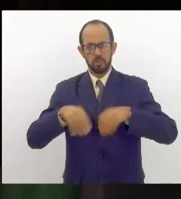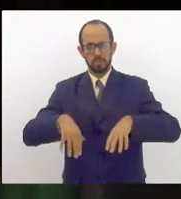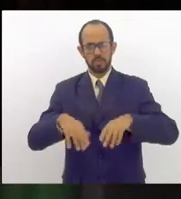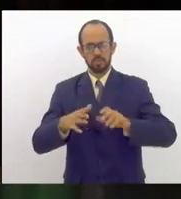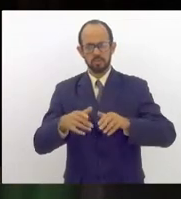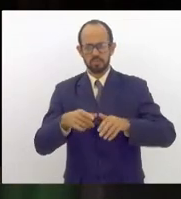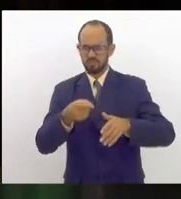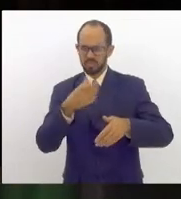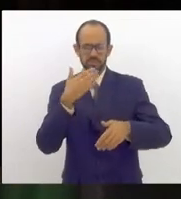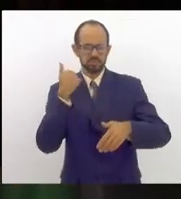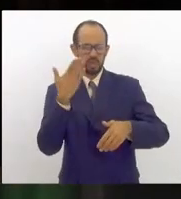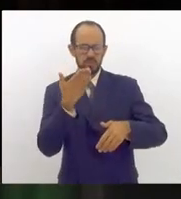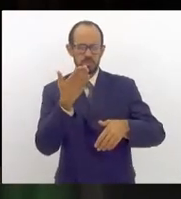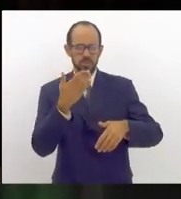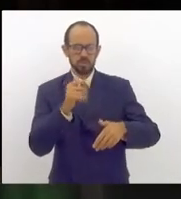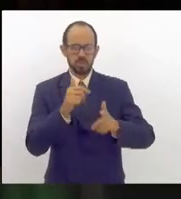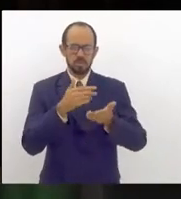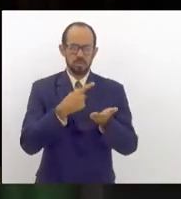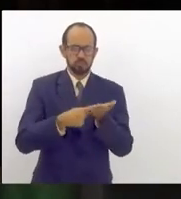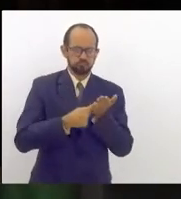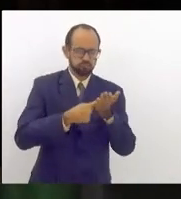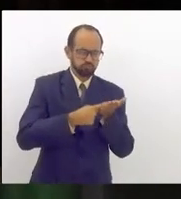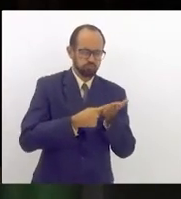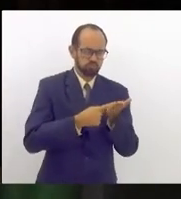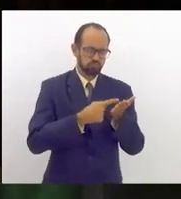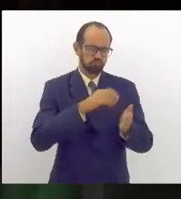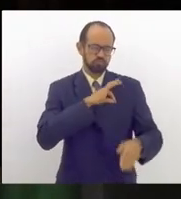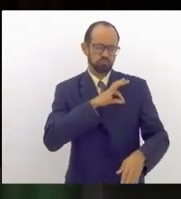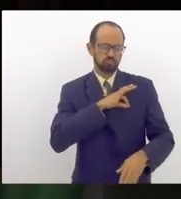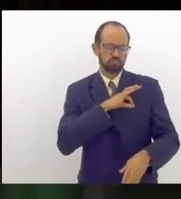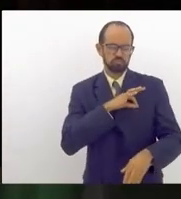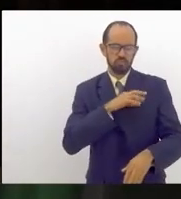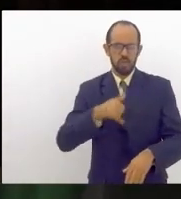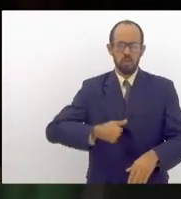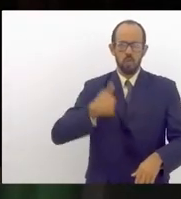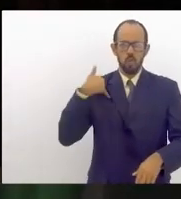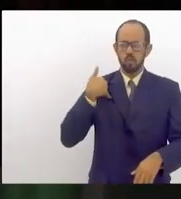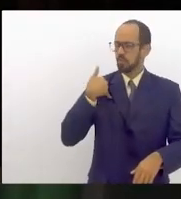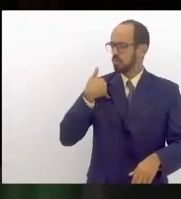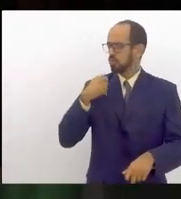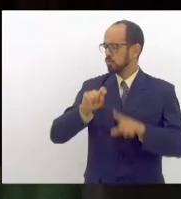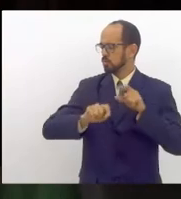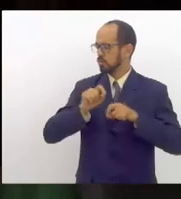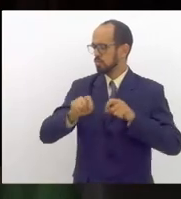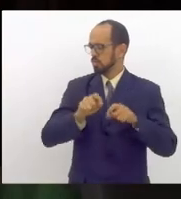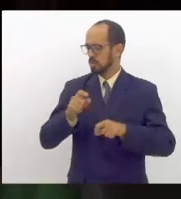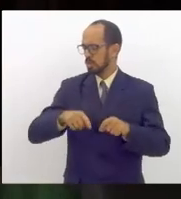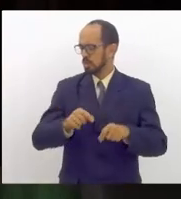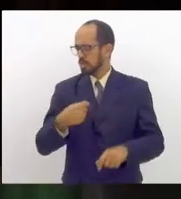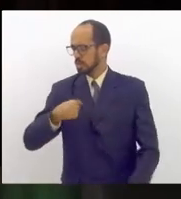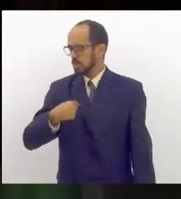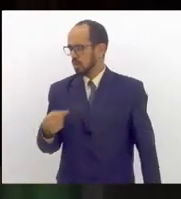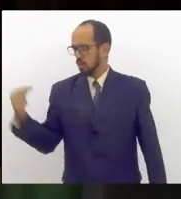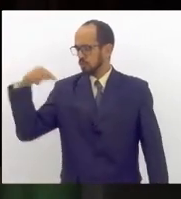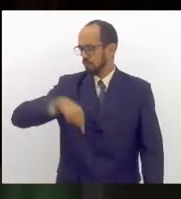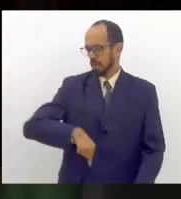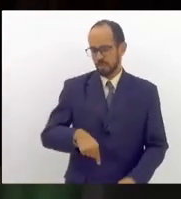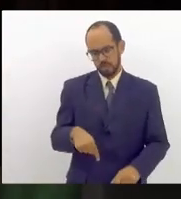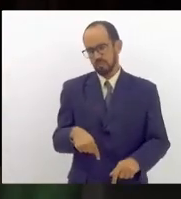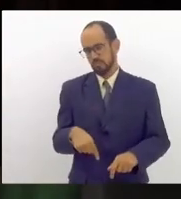seja alinhado no salário então é com muito orgulho sabe deputada que eu venho aqui dizer